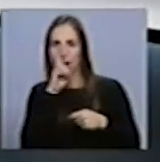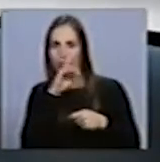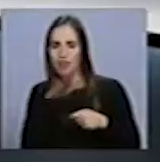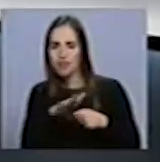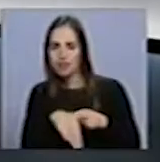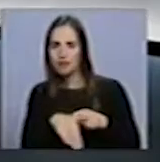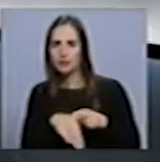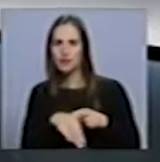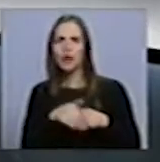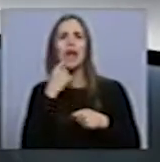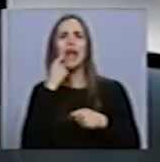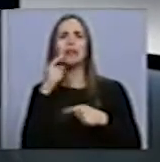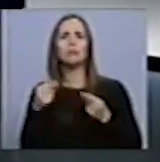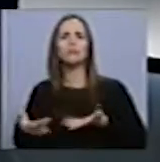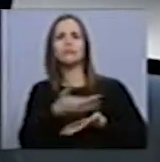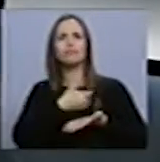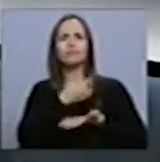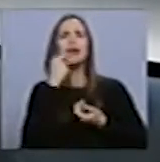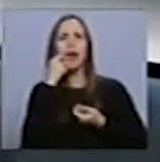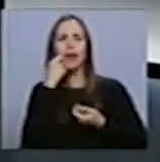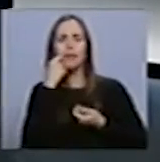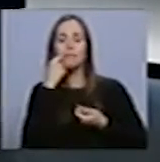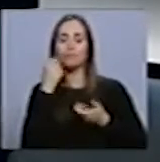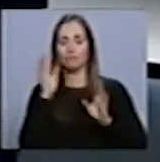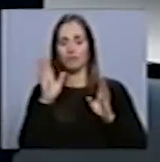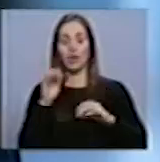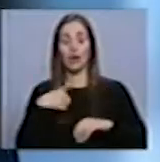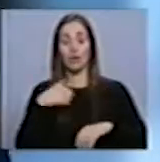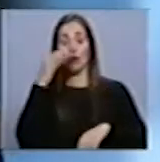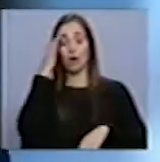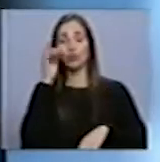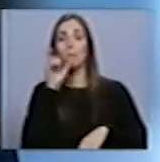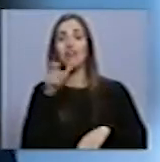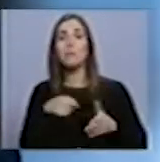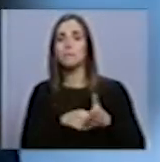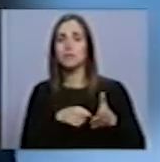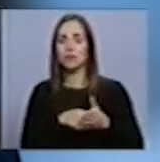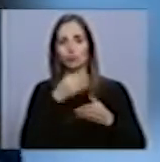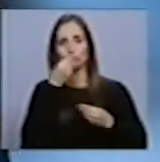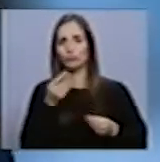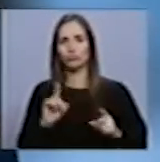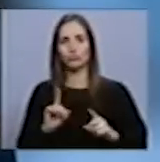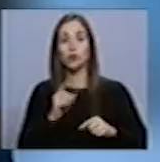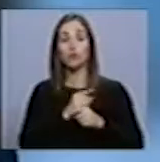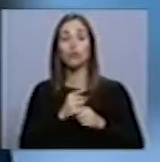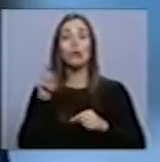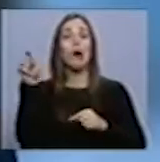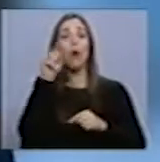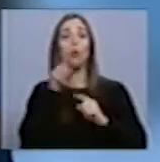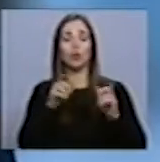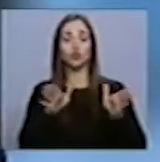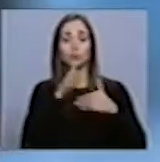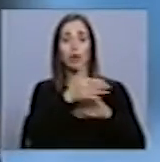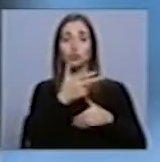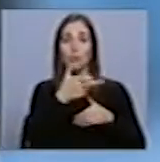quem é grande pois nem ir com isso era para eu acho que é a palavra pressão não é mais correta porque o que existe é que os parques de madeira existentes